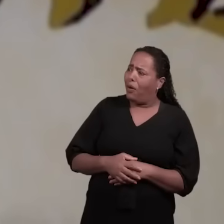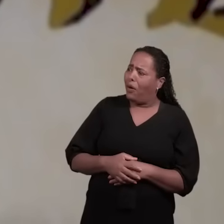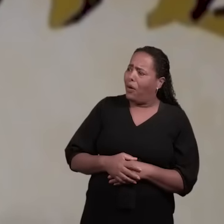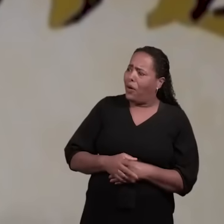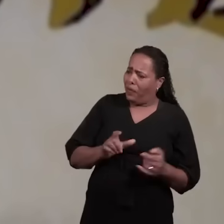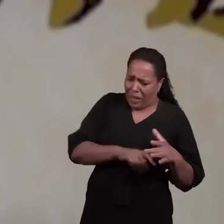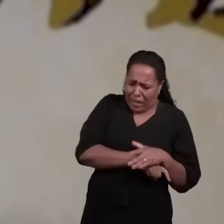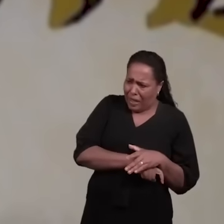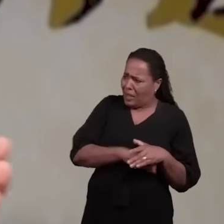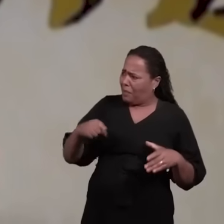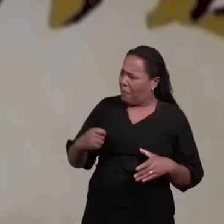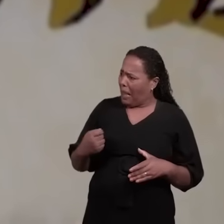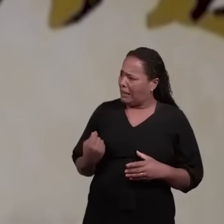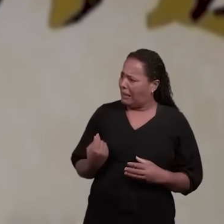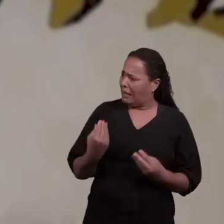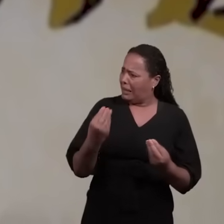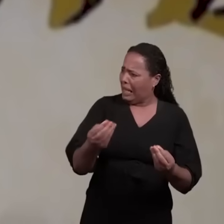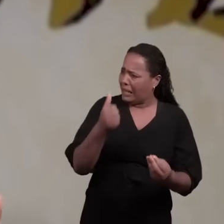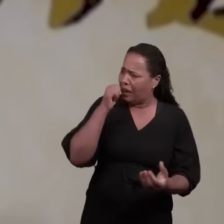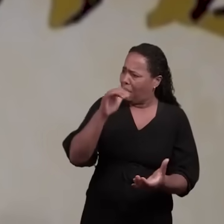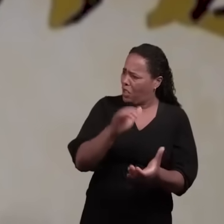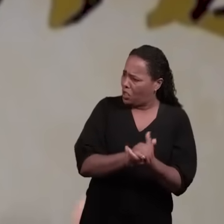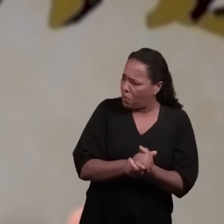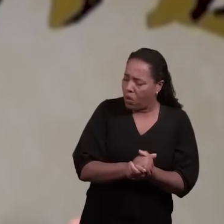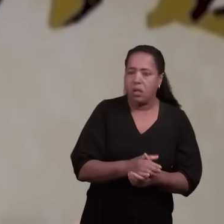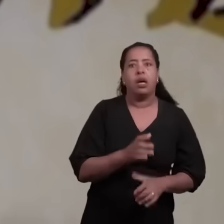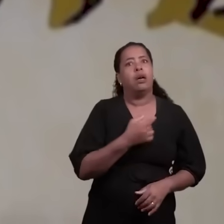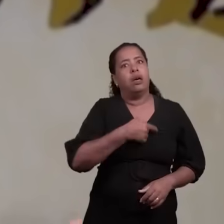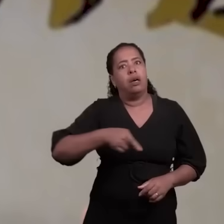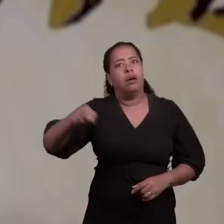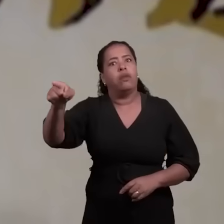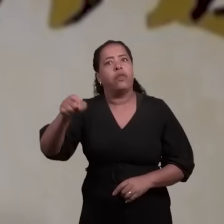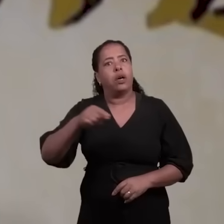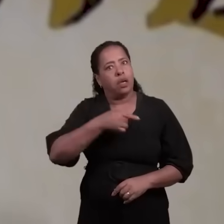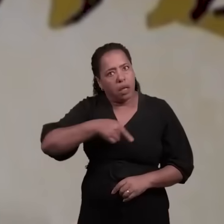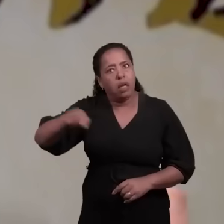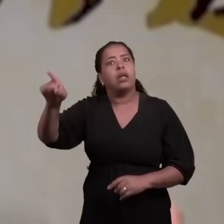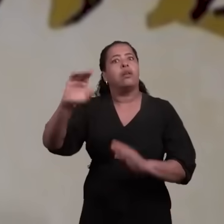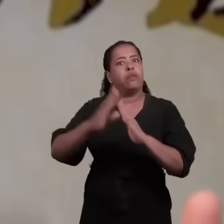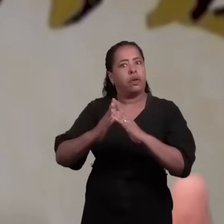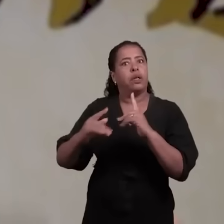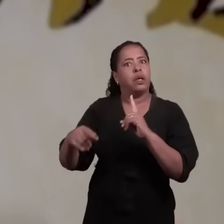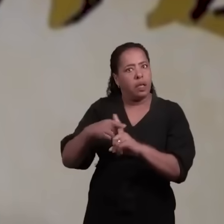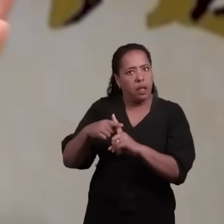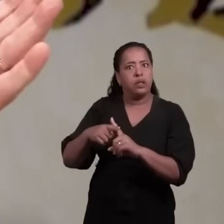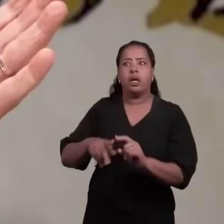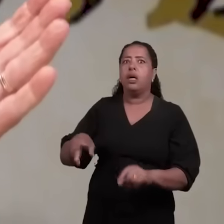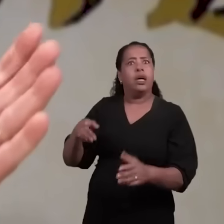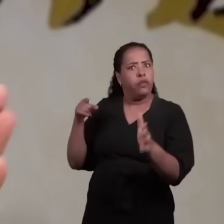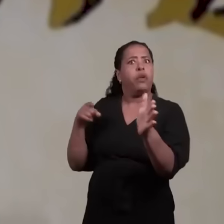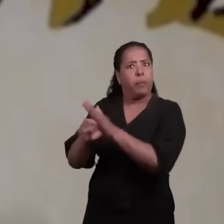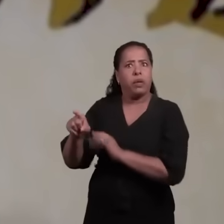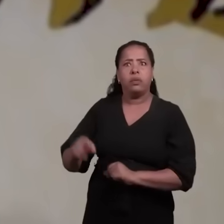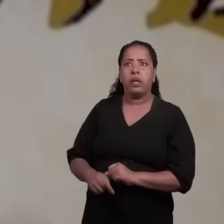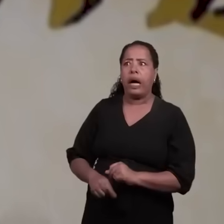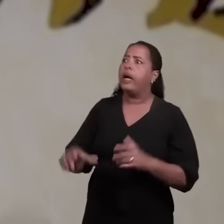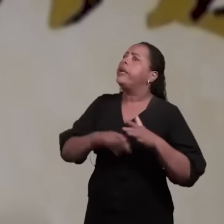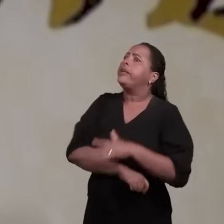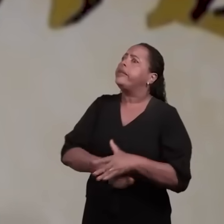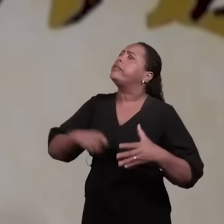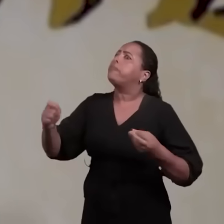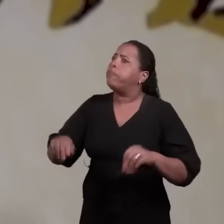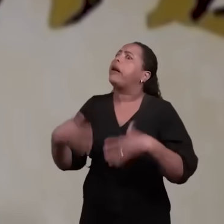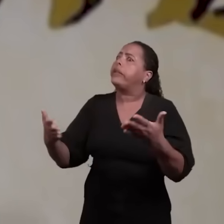arma na mão da minha mulher para vir contra mim, contra o meu lar, contra a família? E fui lá na igreja tirar satisfação. E onde é que houve a falha? Faltou dizer, não,